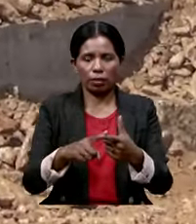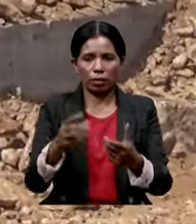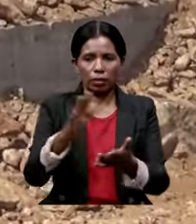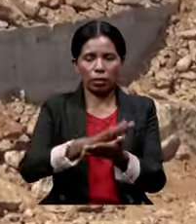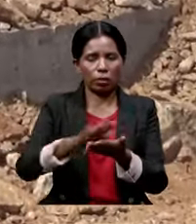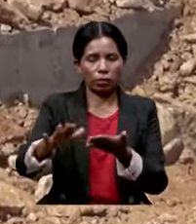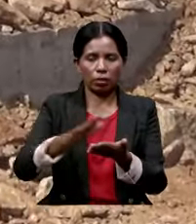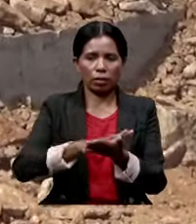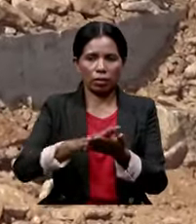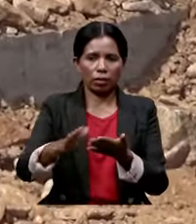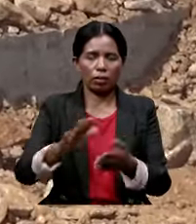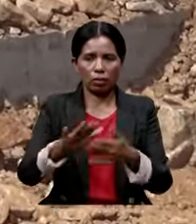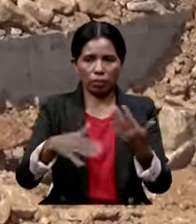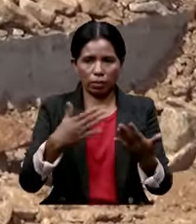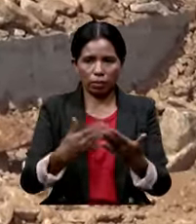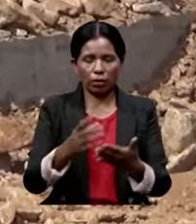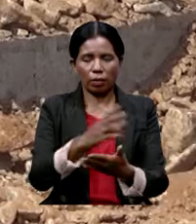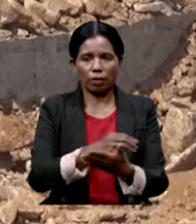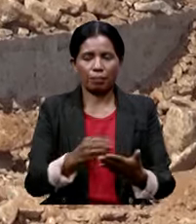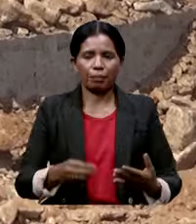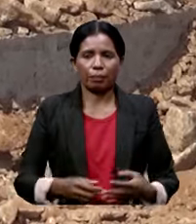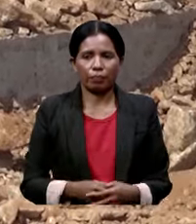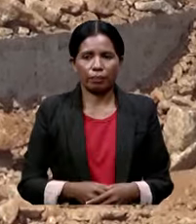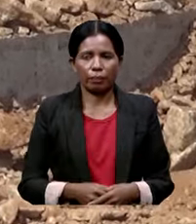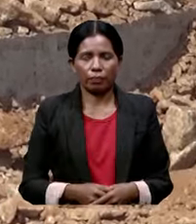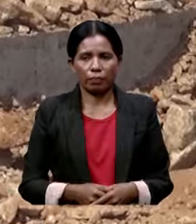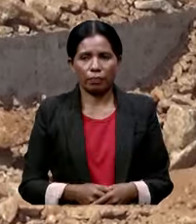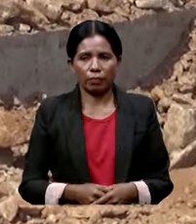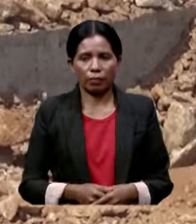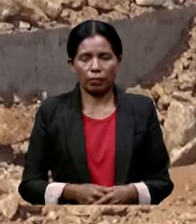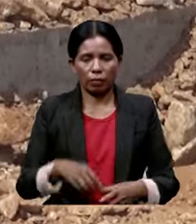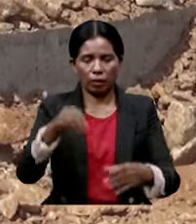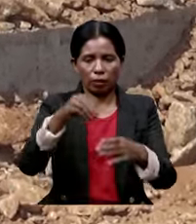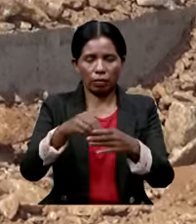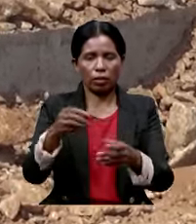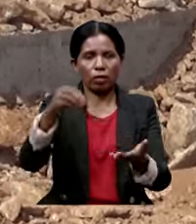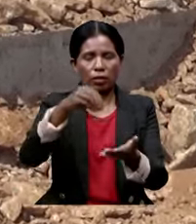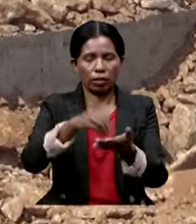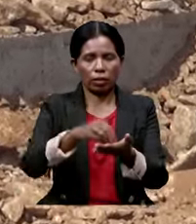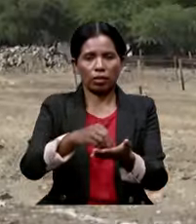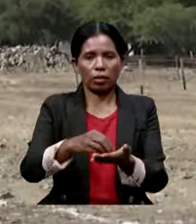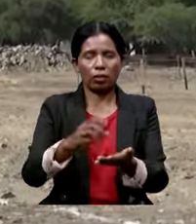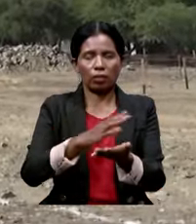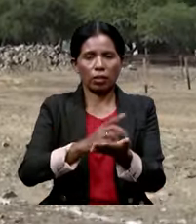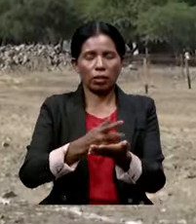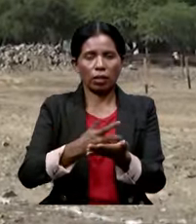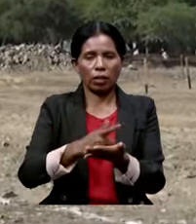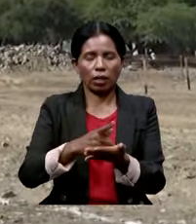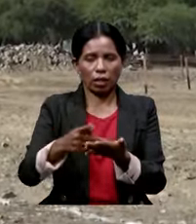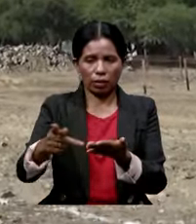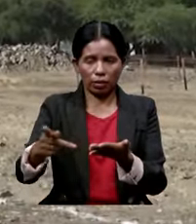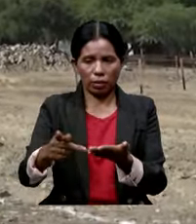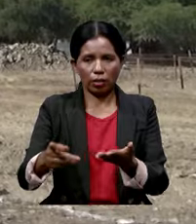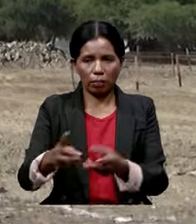uja stemper kalau pemeratan tanane. Larang itu keramik, foto elotira, atau depois